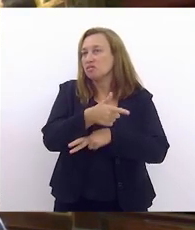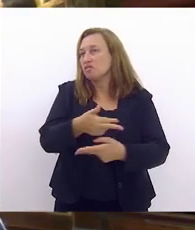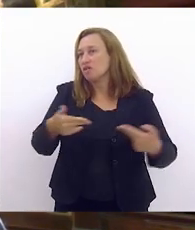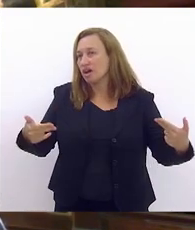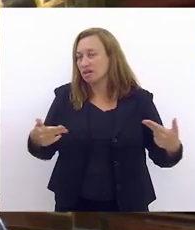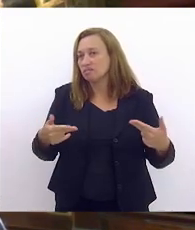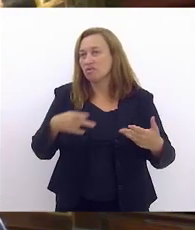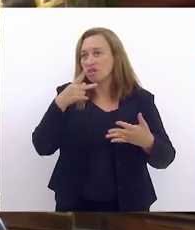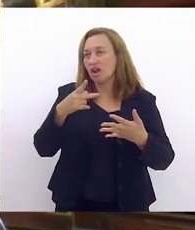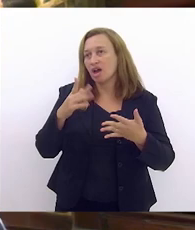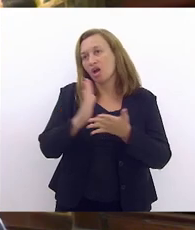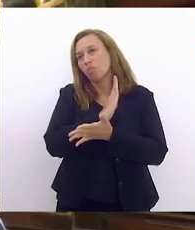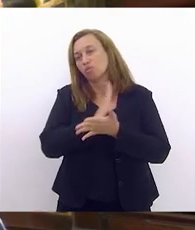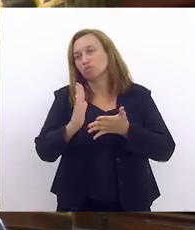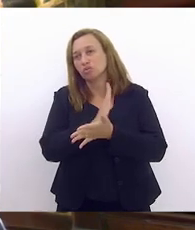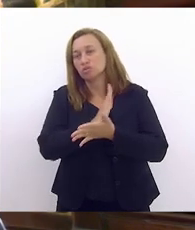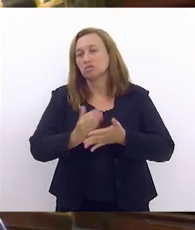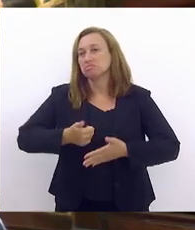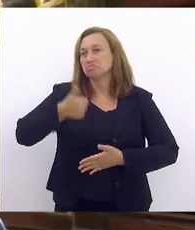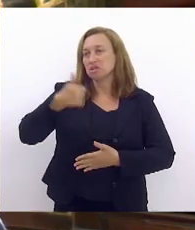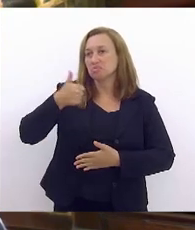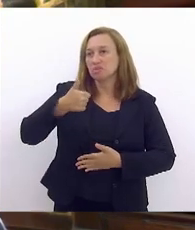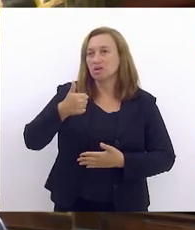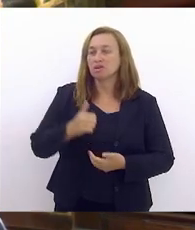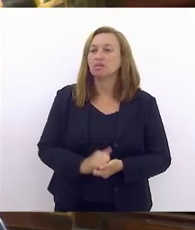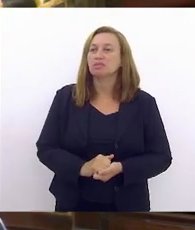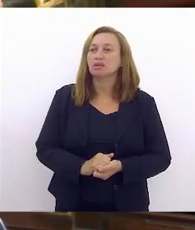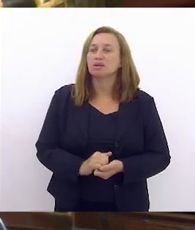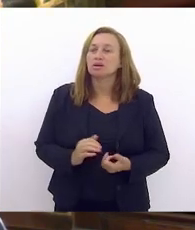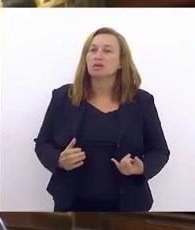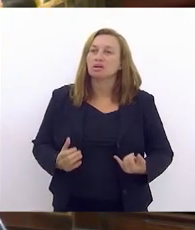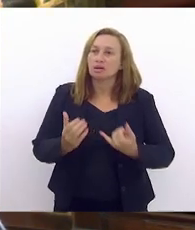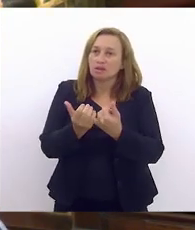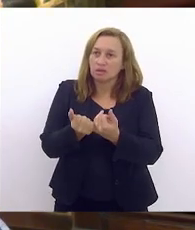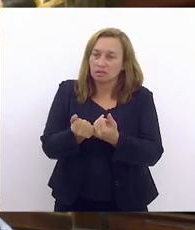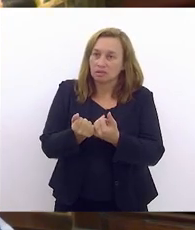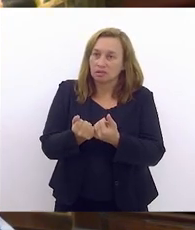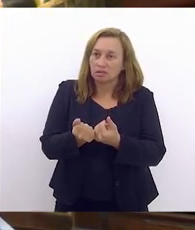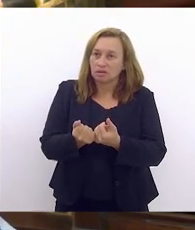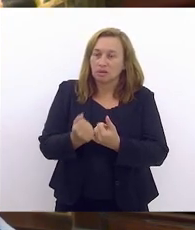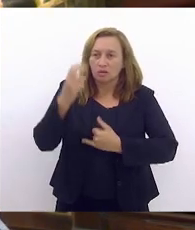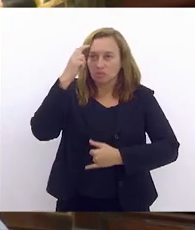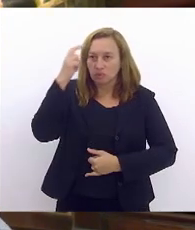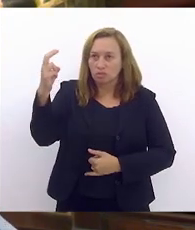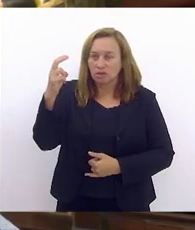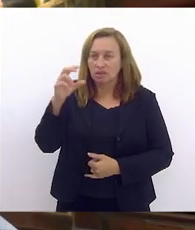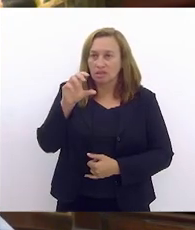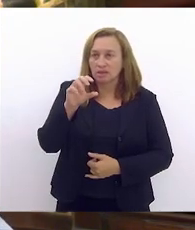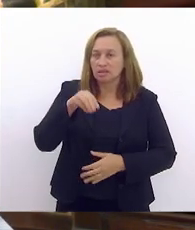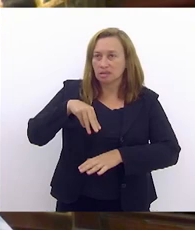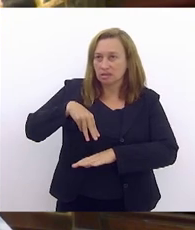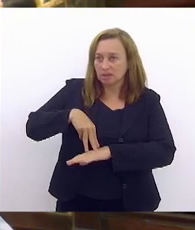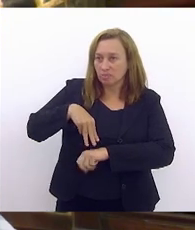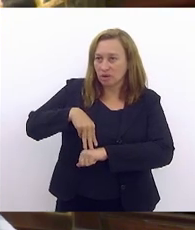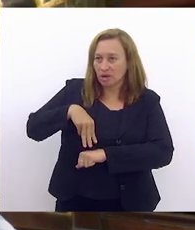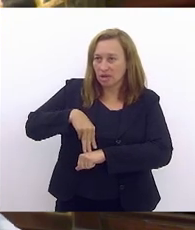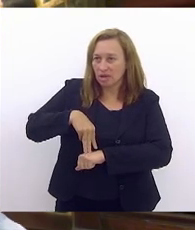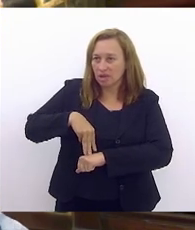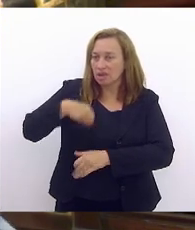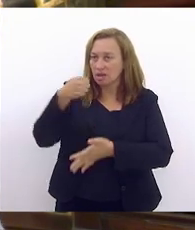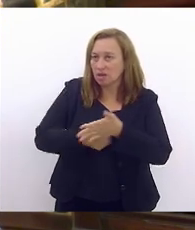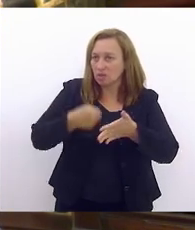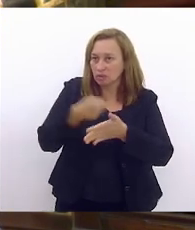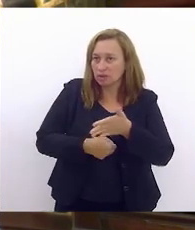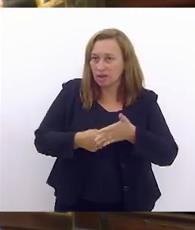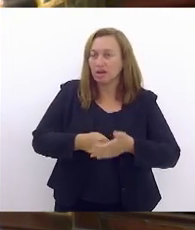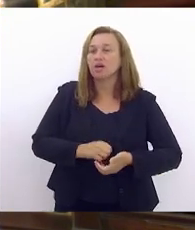alguns. Primeiro, pelo tombamento da Marquês de Sapucaí, que foi um projeto que o senhor lutou bastante. Pelo